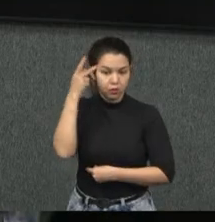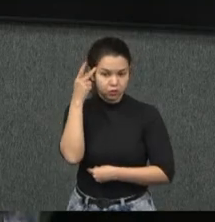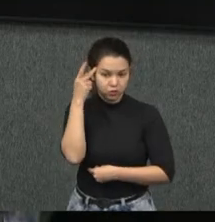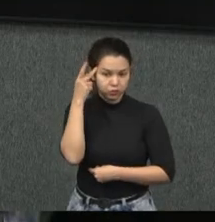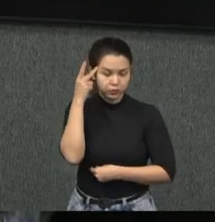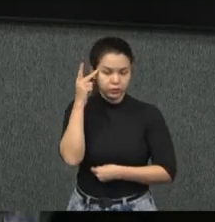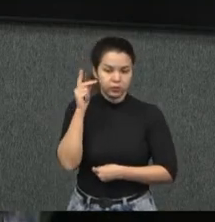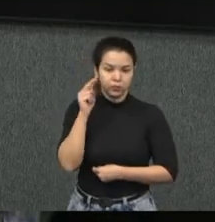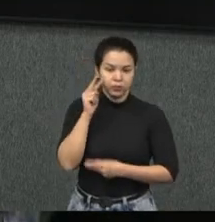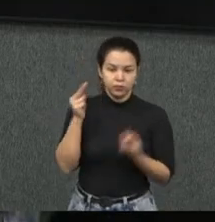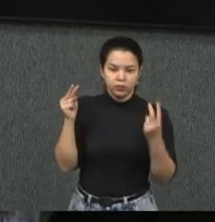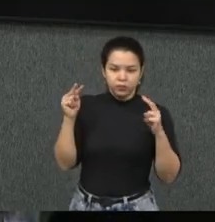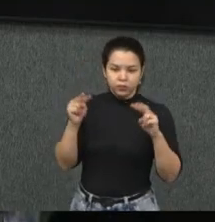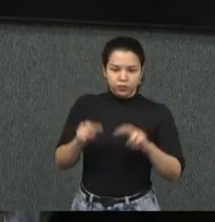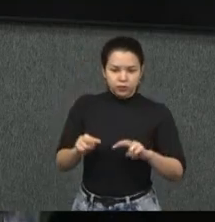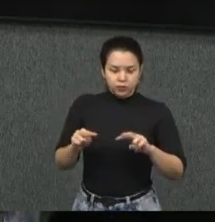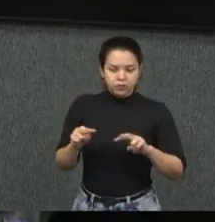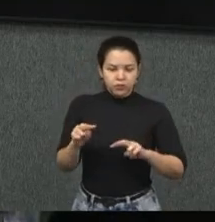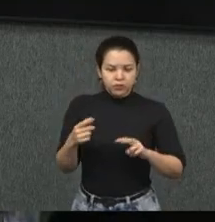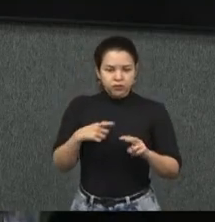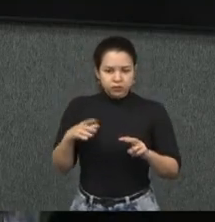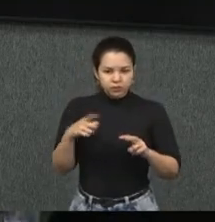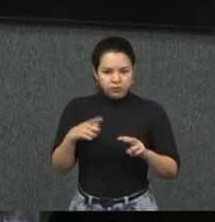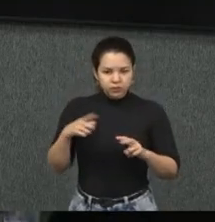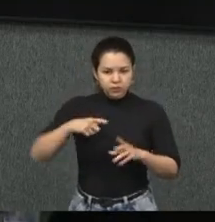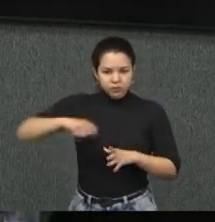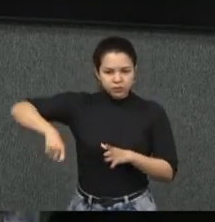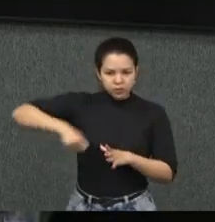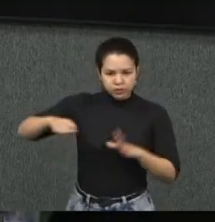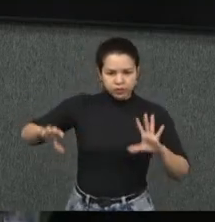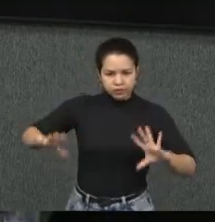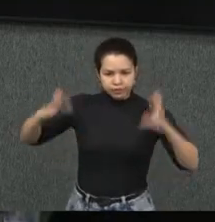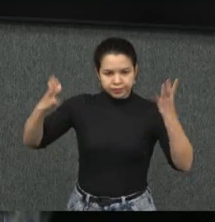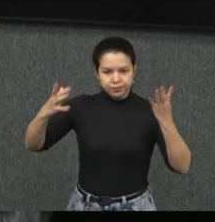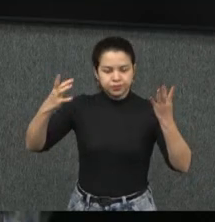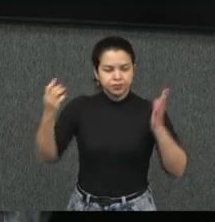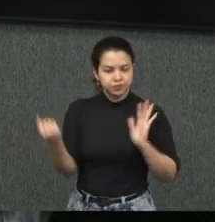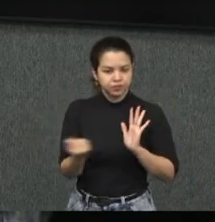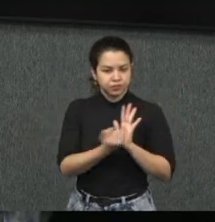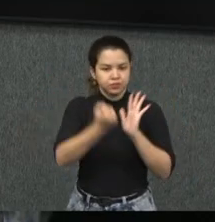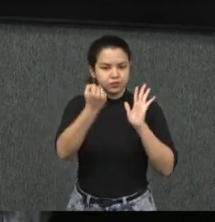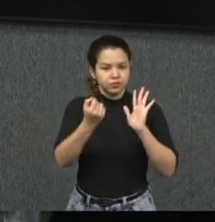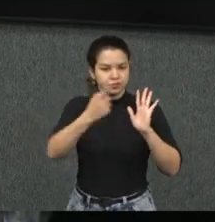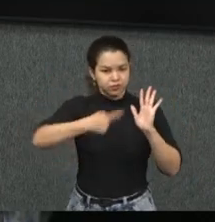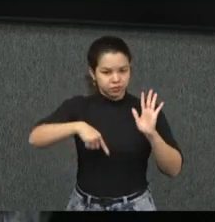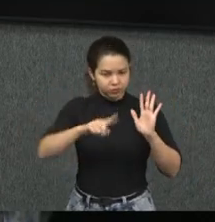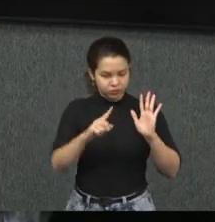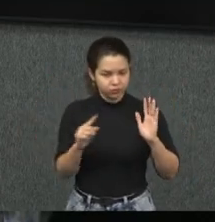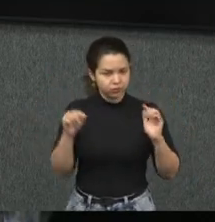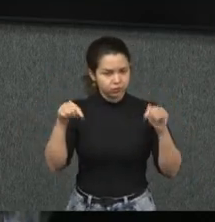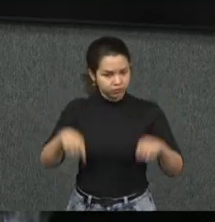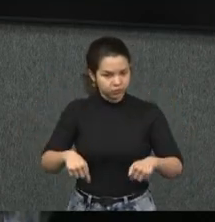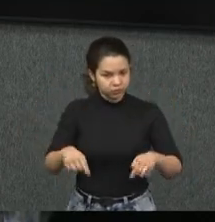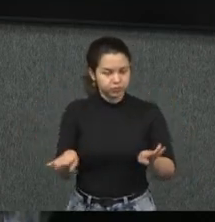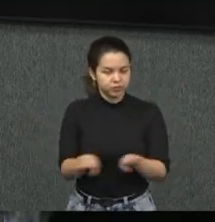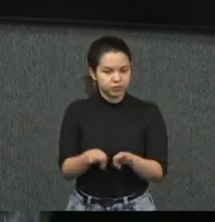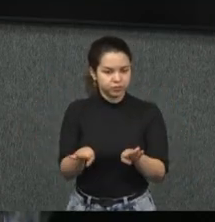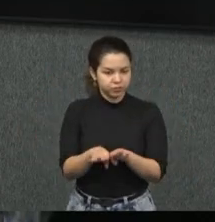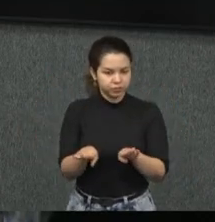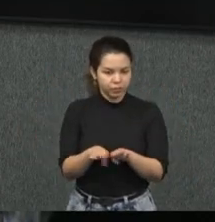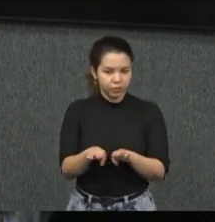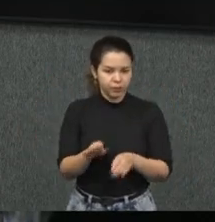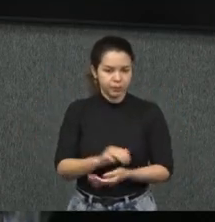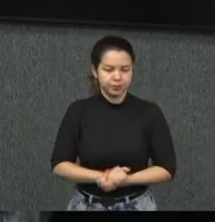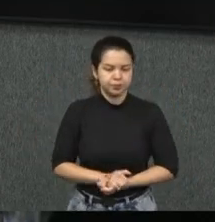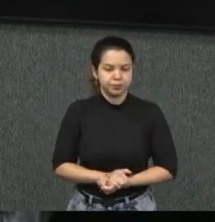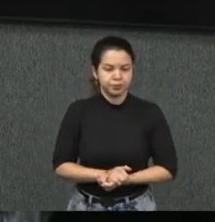espetáculo do Tombo da Polenta, que é justamente o título que nos traz aqui, e também a